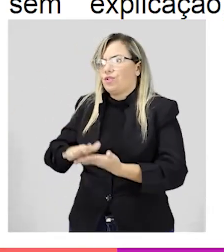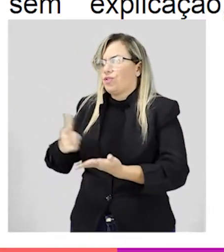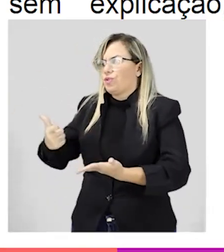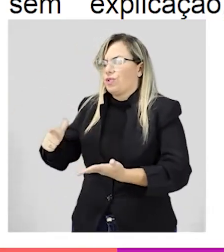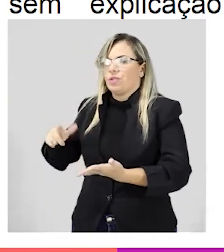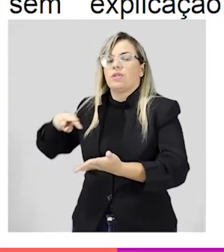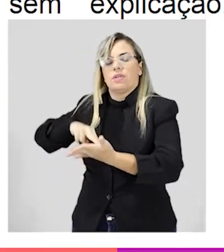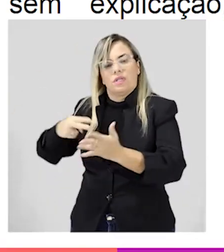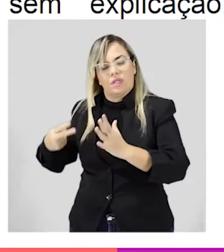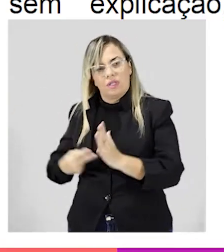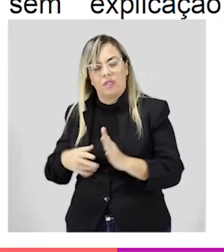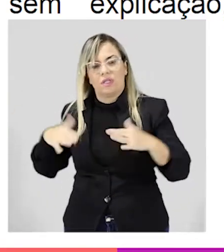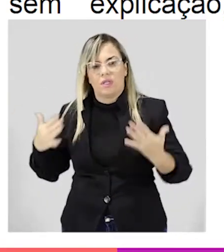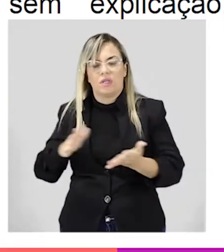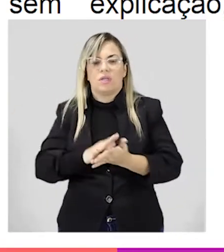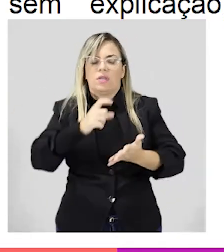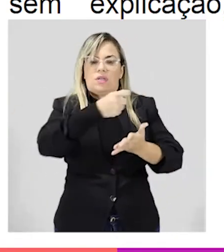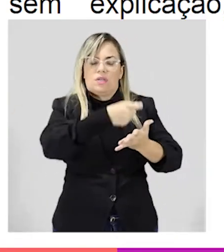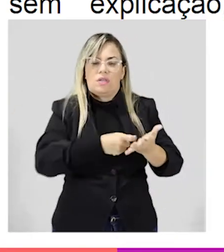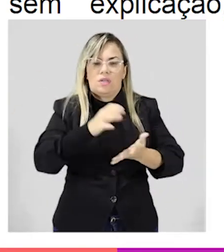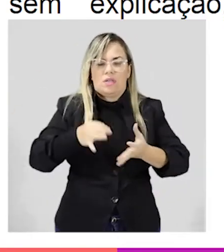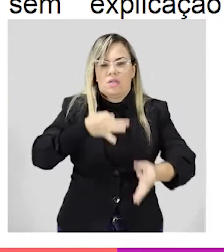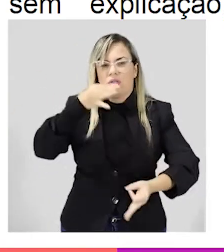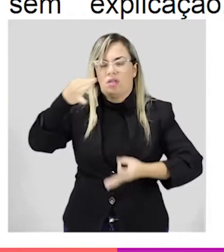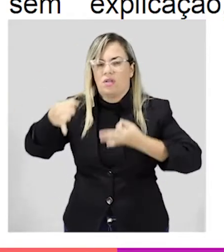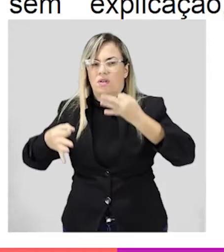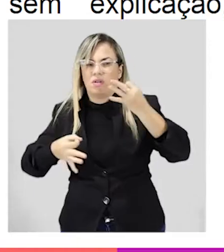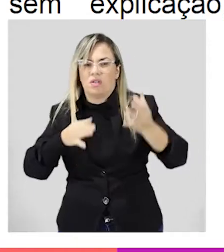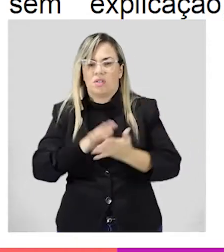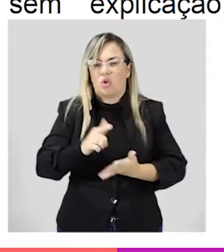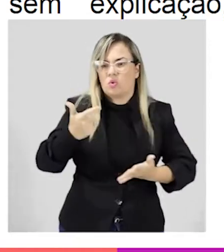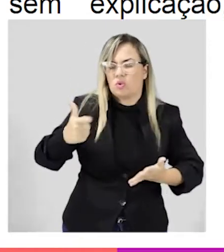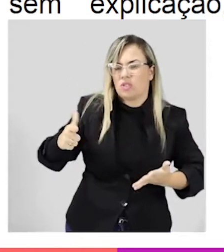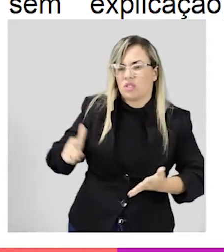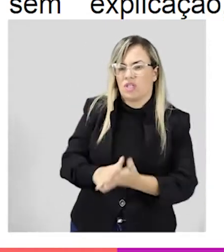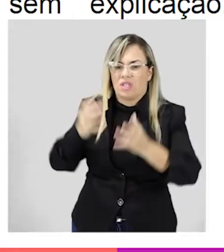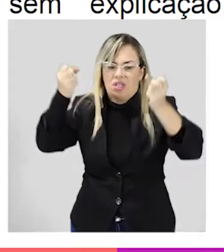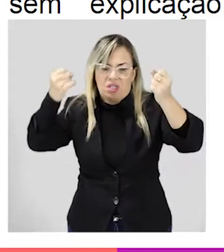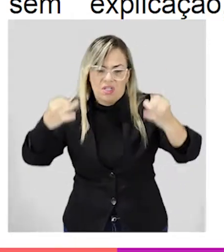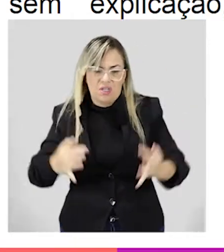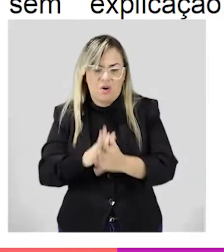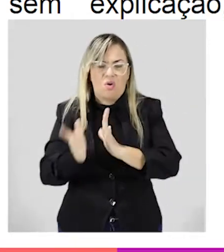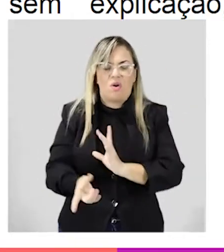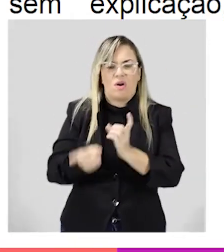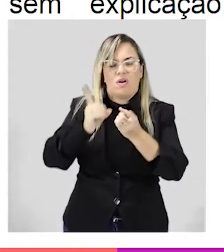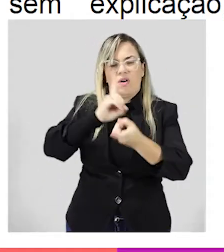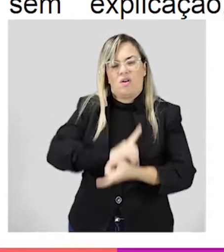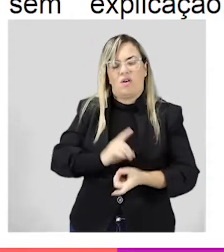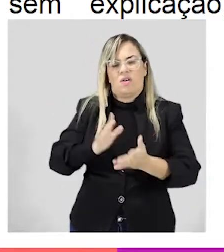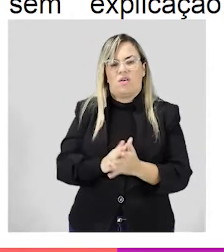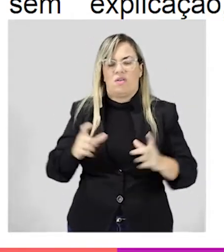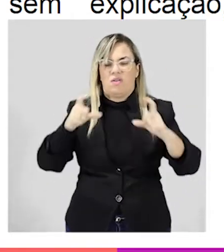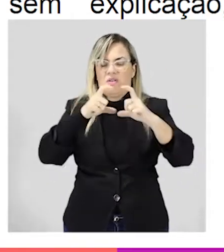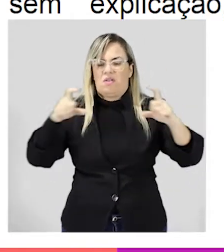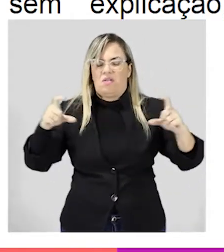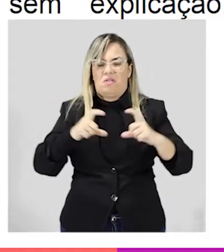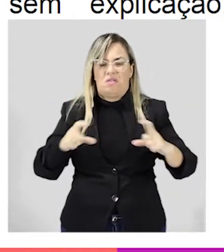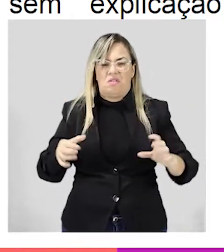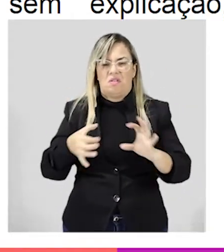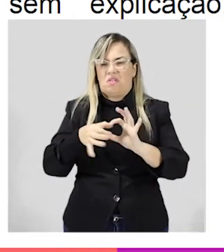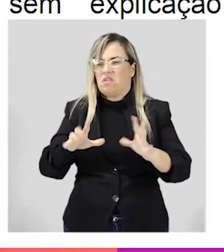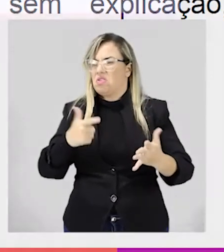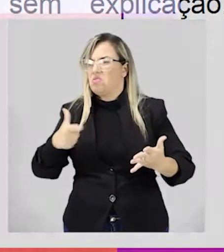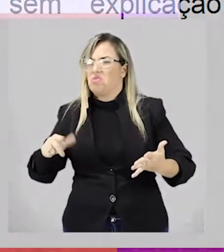seu texto não podem haver argumentos sem explicação, contradições ou frases soltas e sem